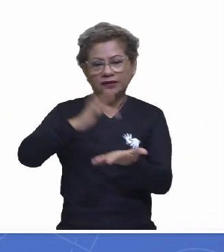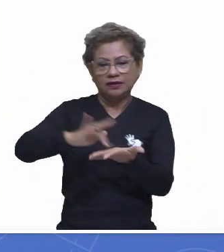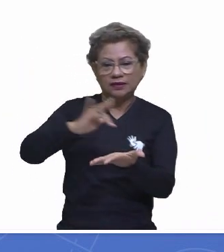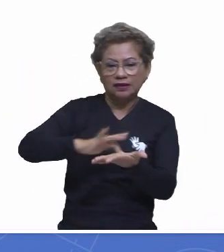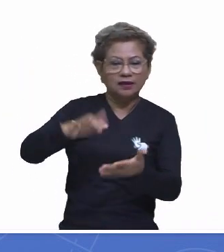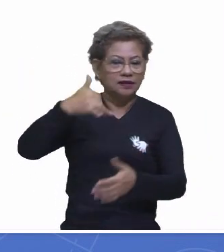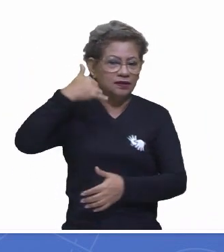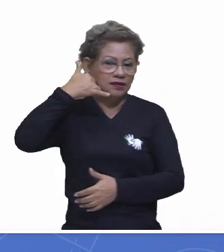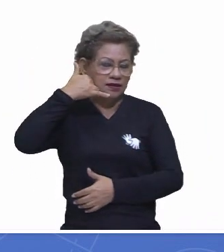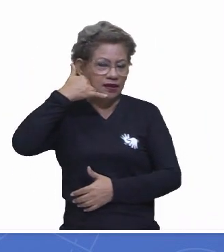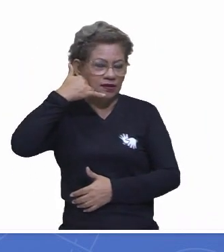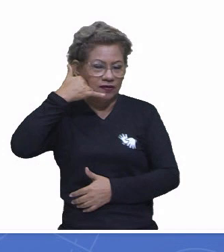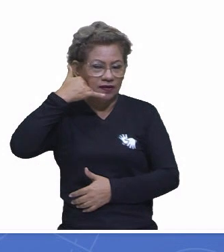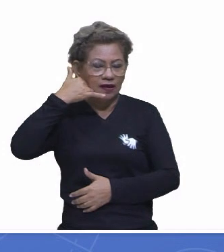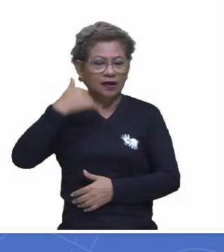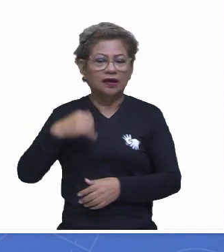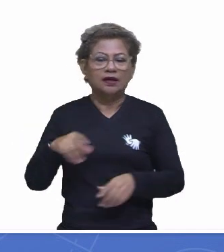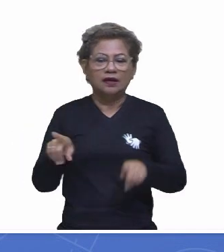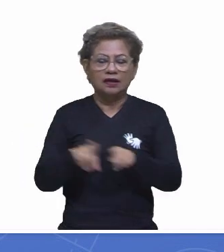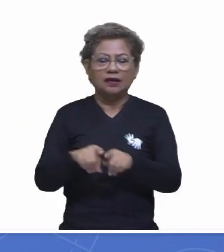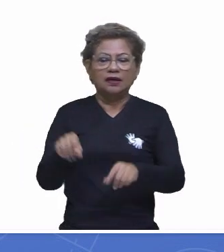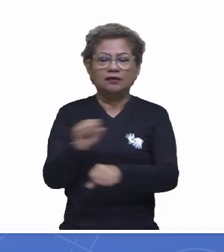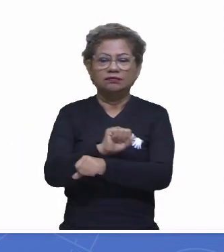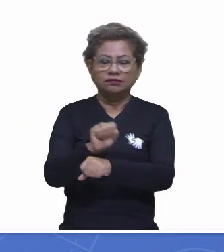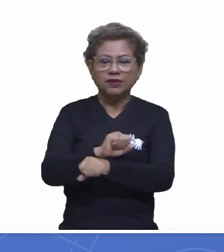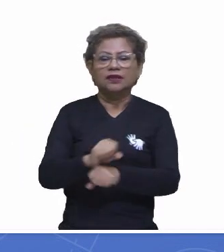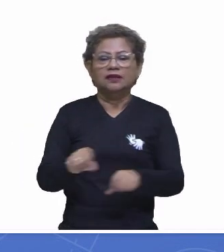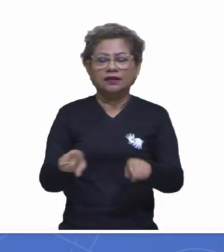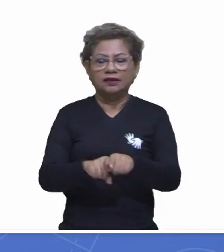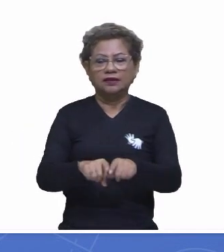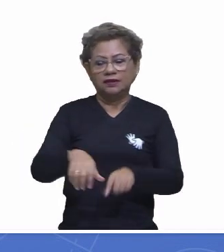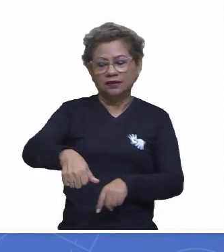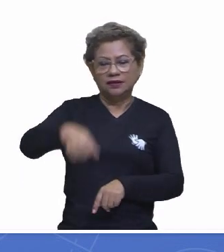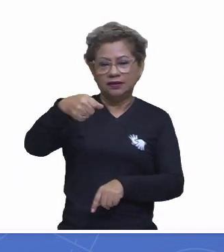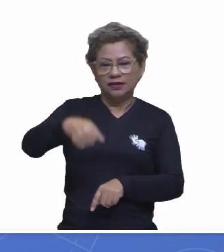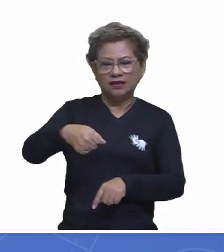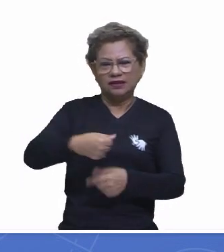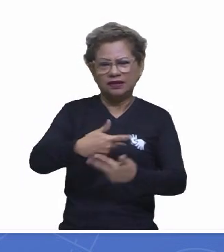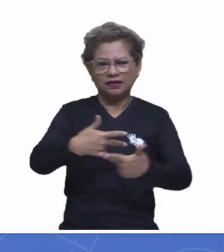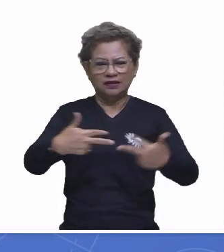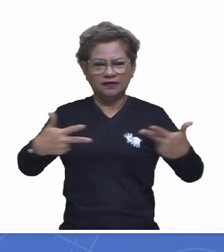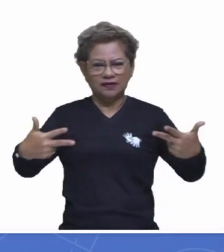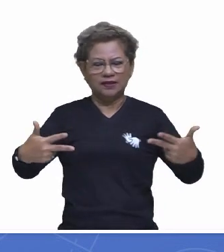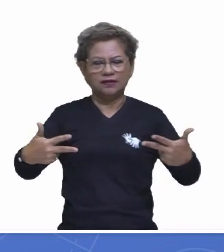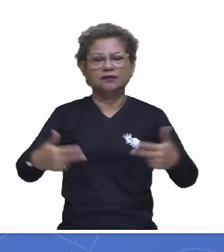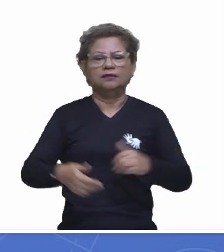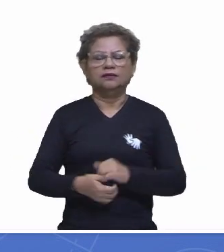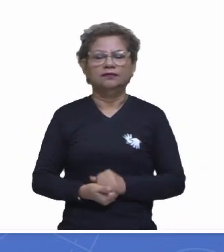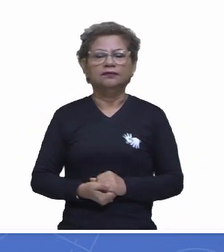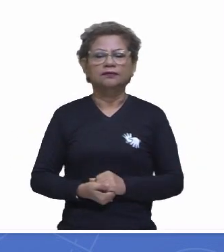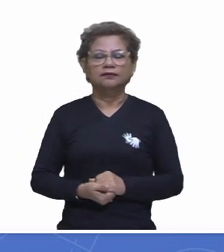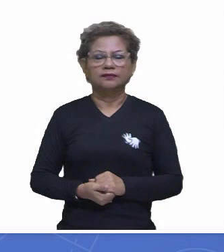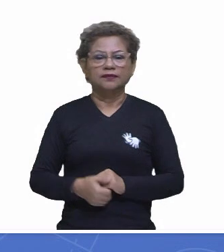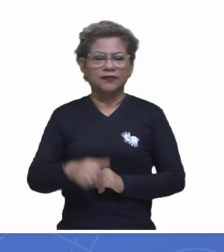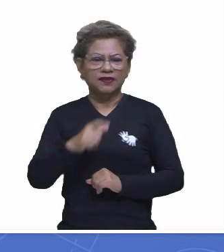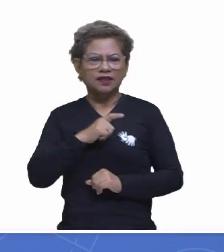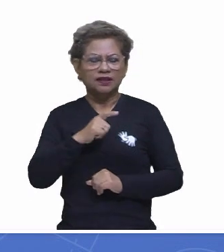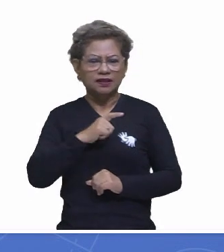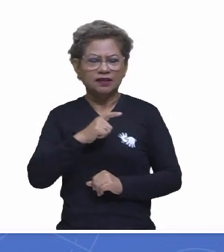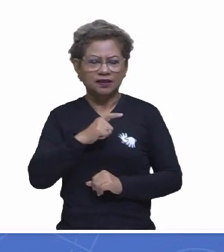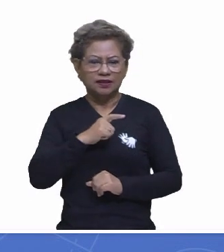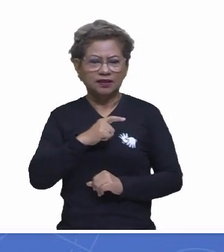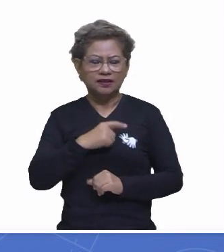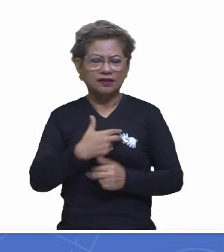celulares, motores de carros elétricos, baterias e até turbinas eólicas. Apesar de tantas aplicações, o